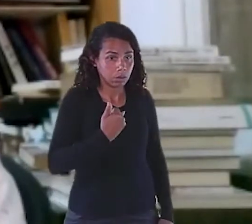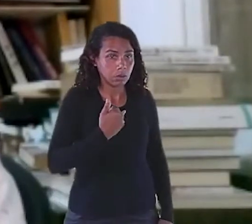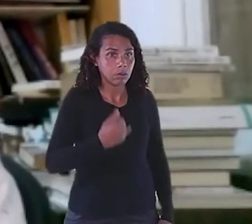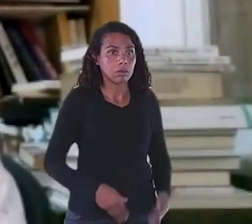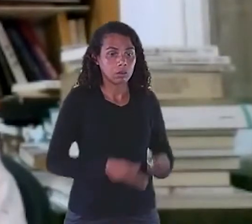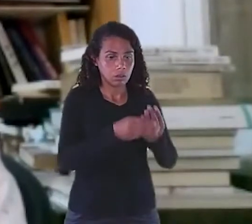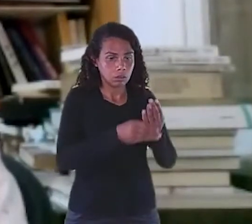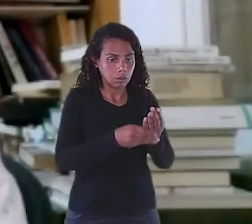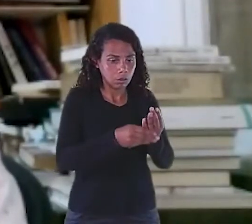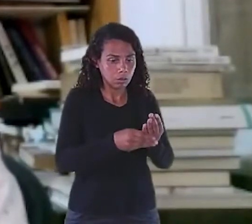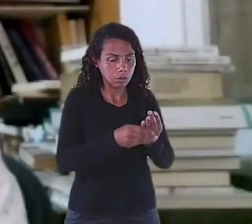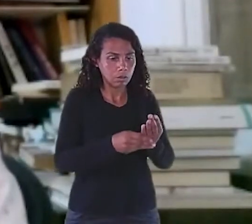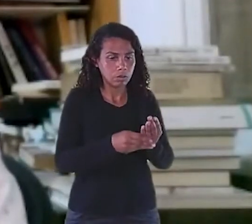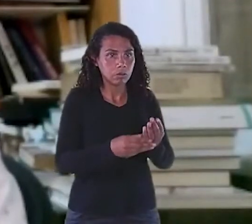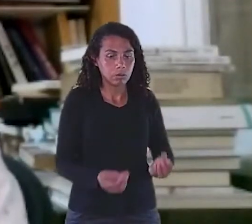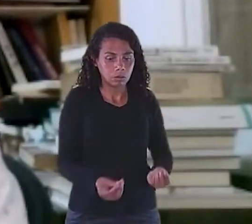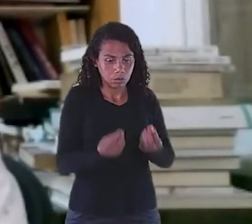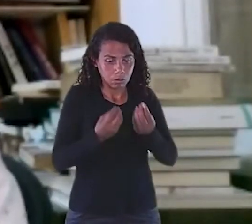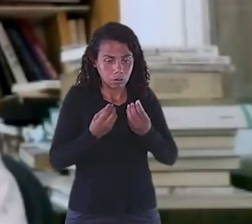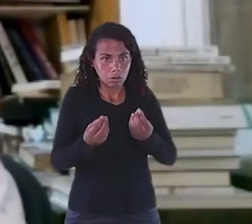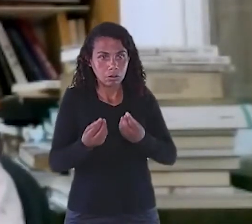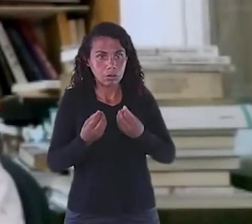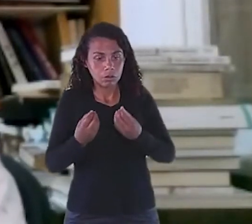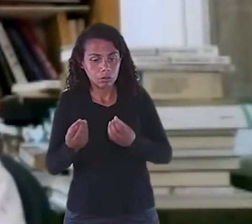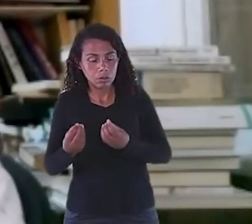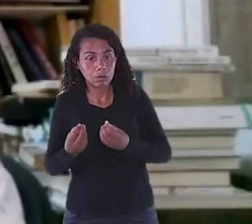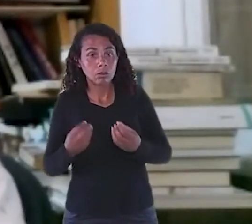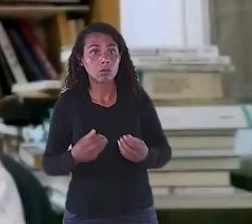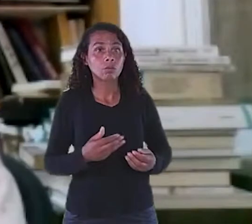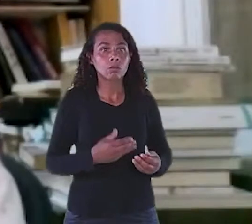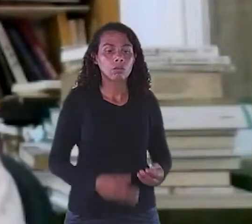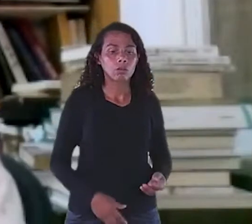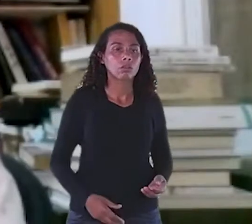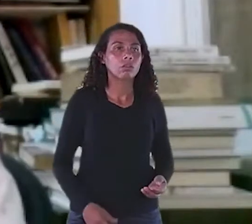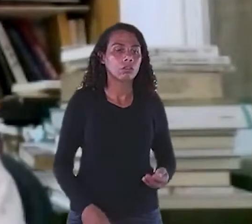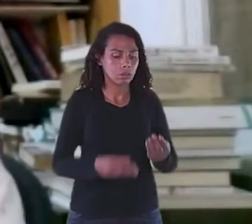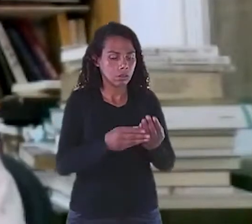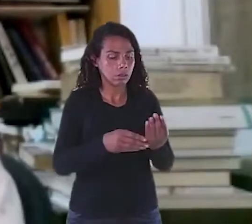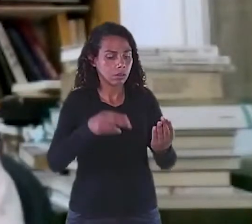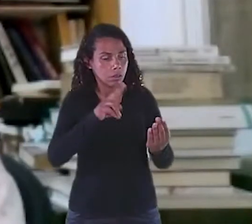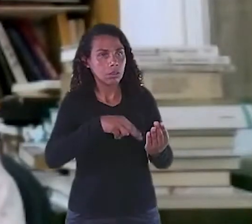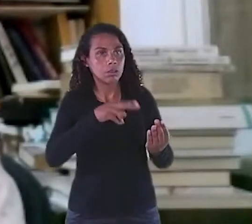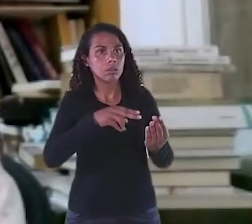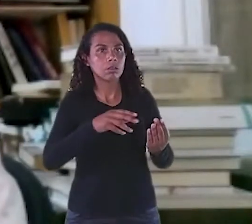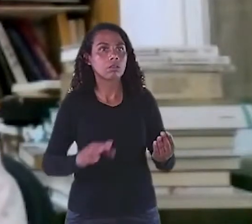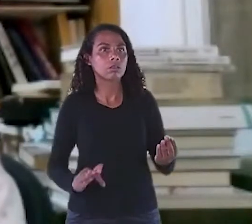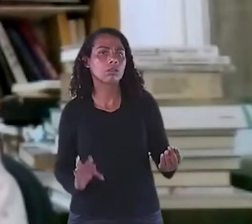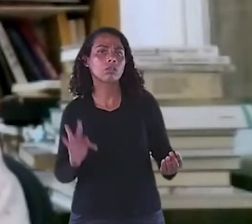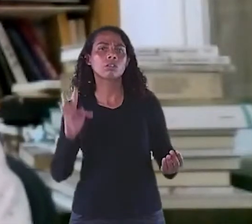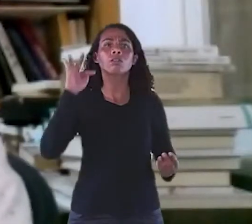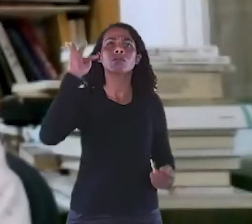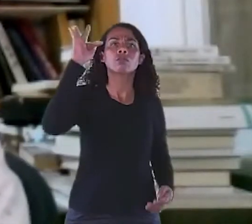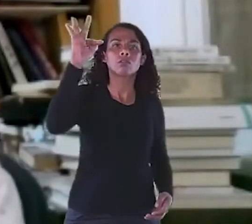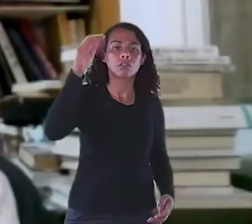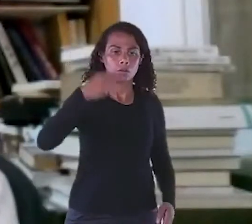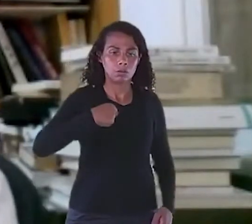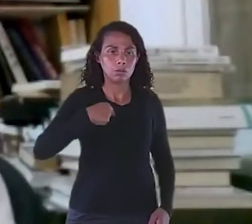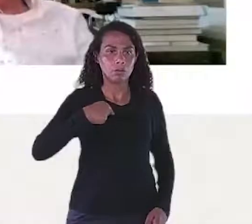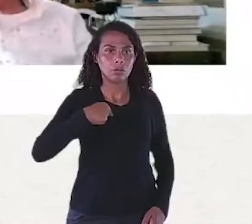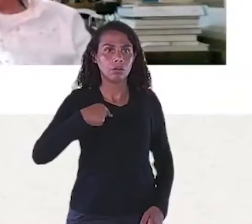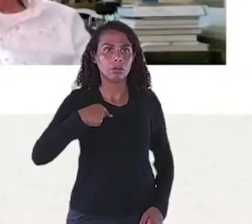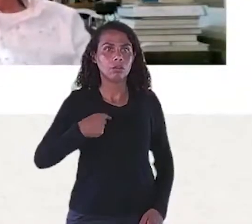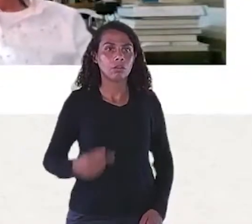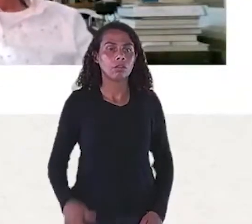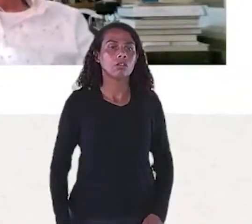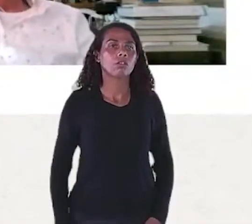E eu li uma boa parte. Como eu não li tudo, eu não sou um grande escritor. É porque eu preciso voltar à lista lá do